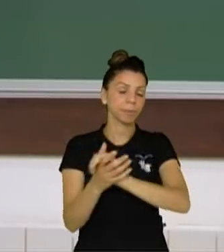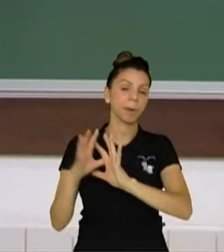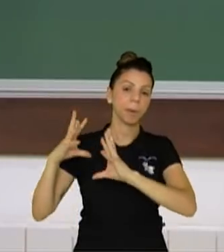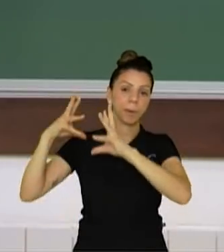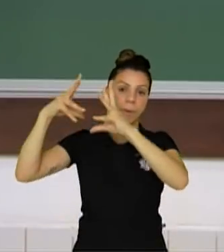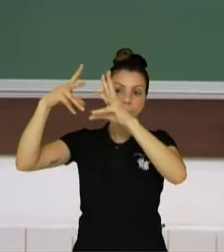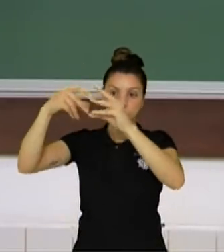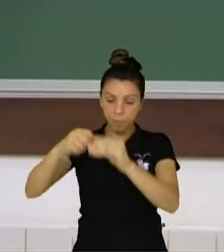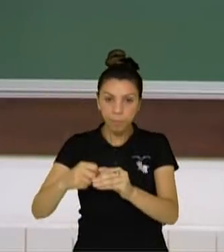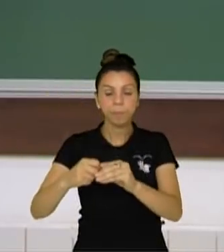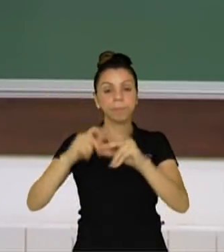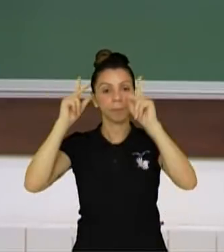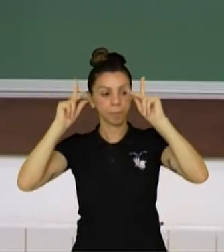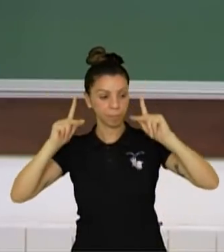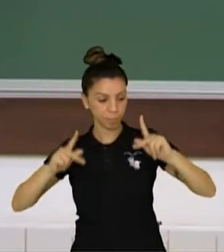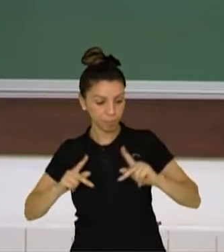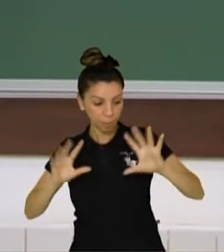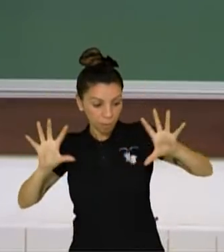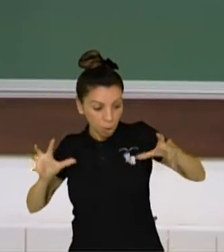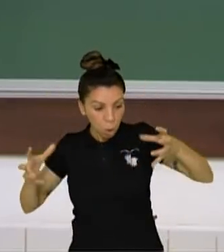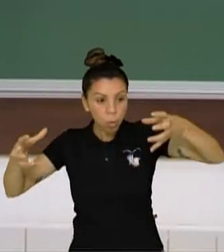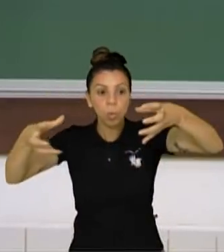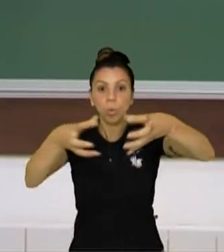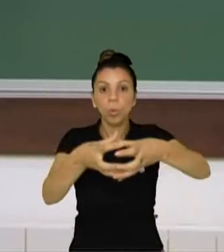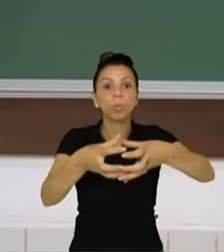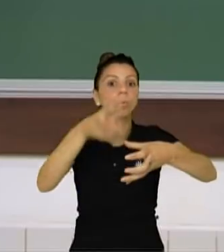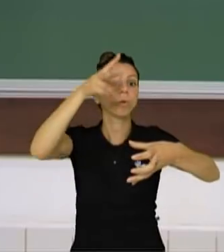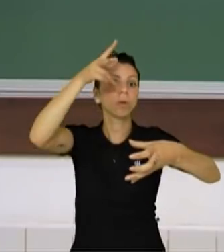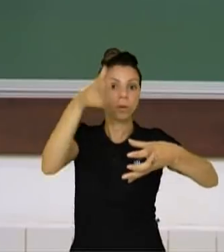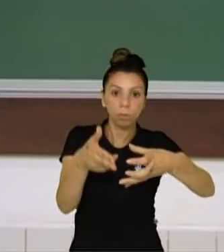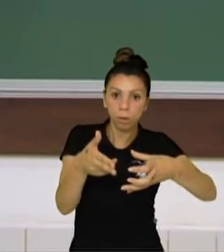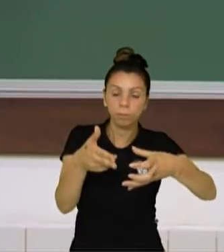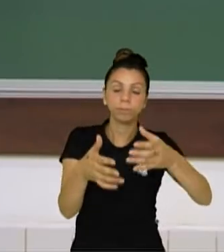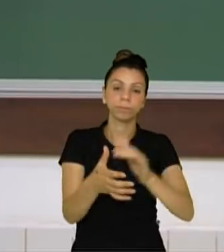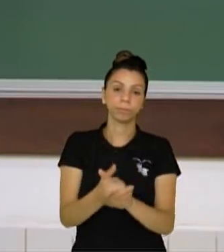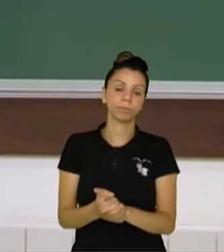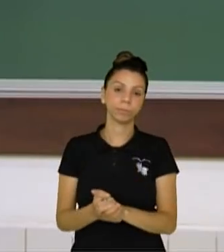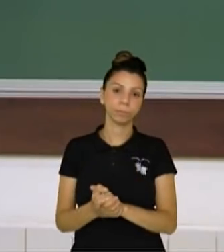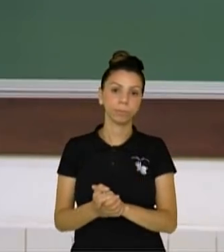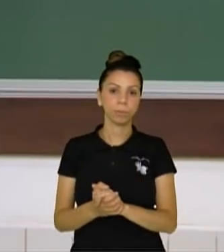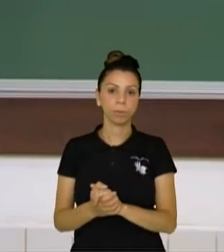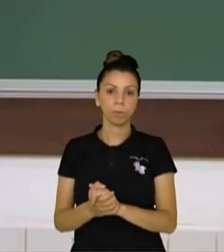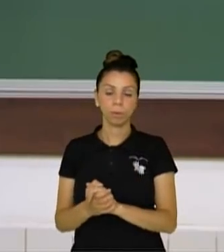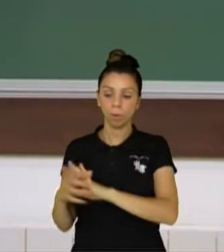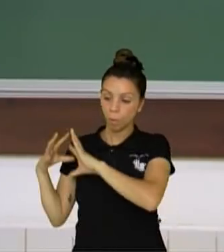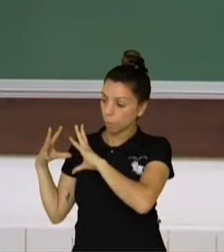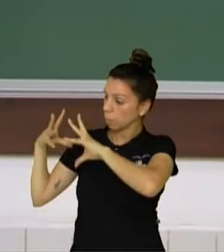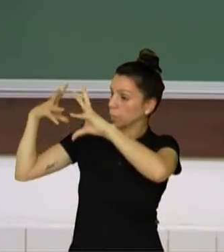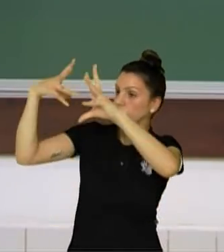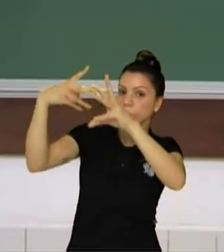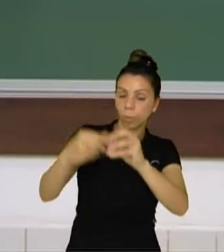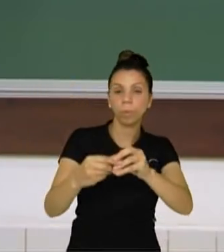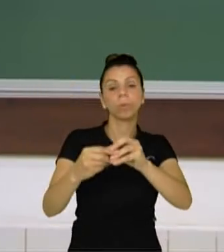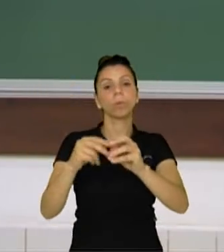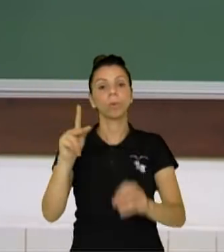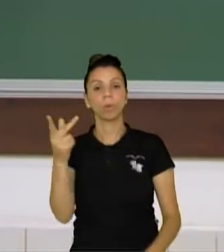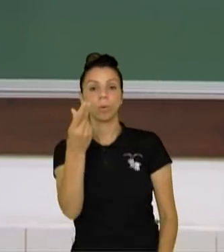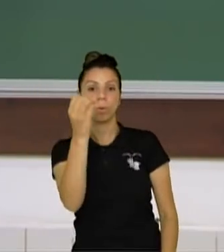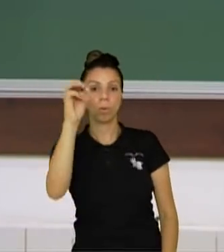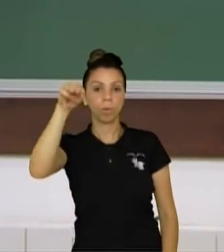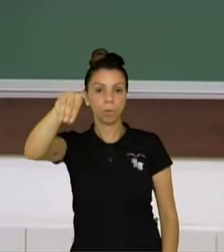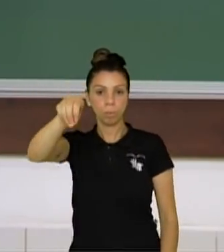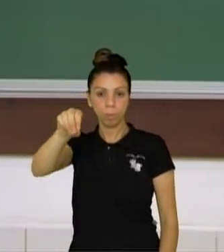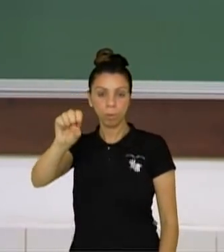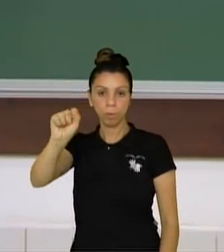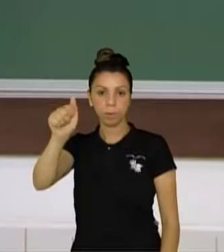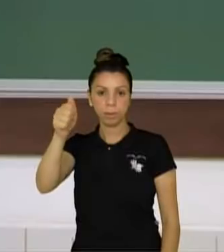humanos fazem parte da mesma raça, ou seja, somos todos Homo